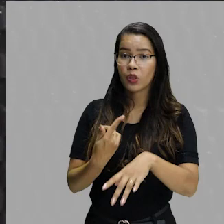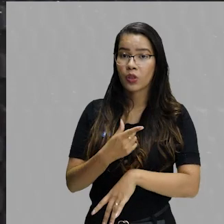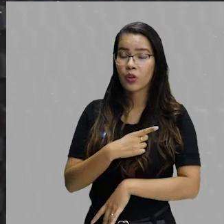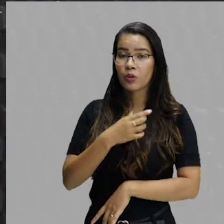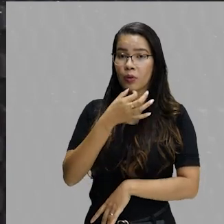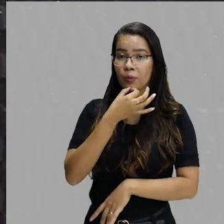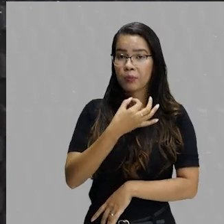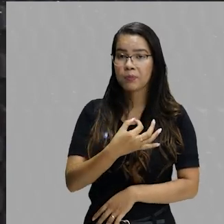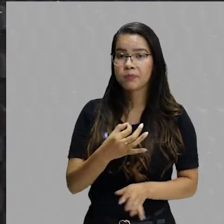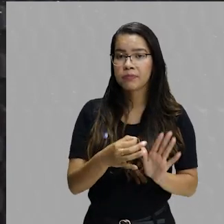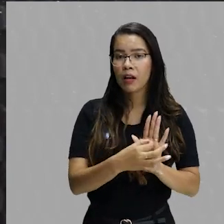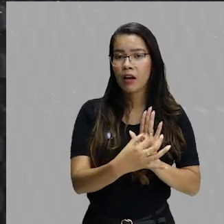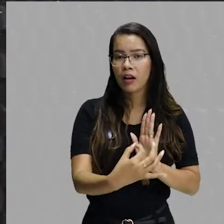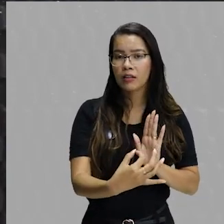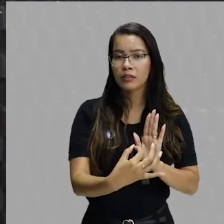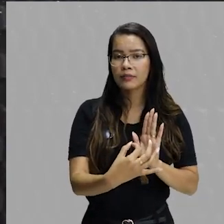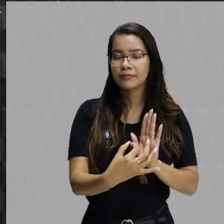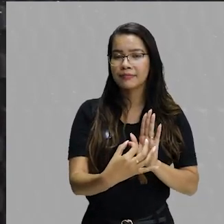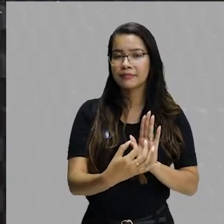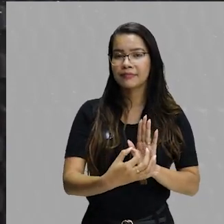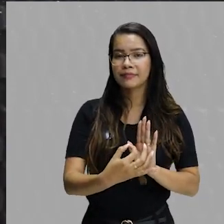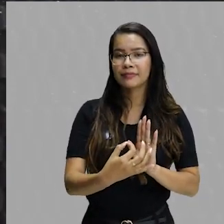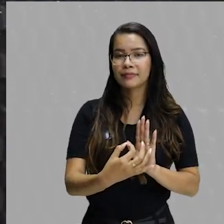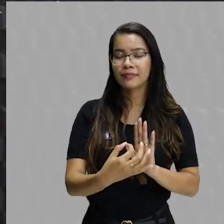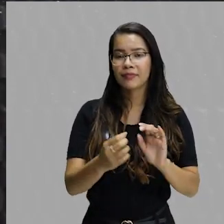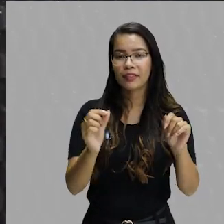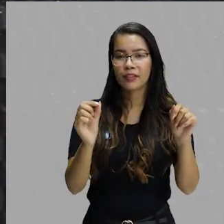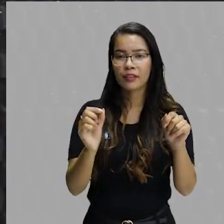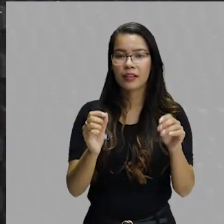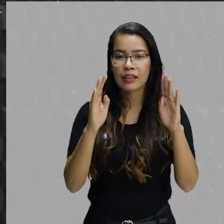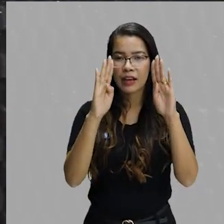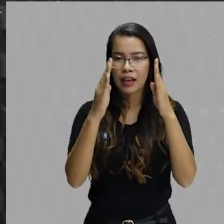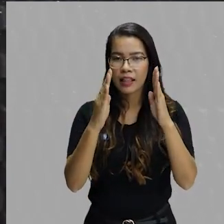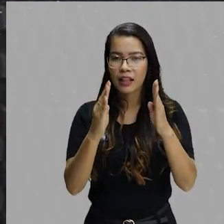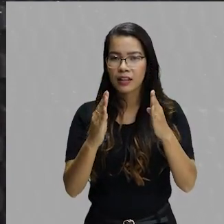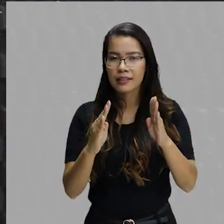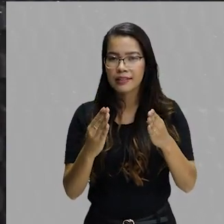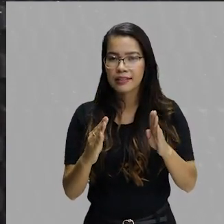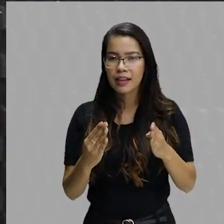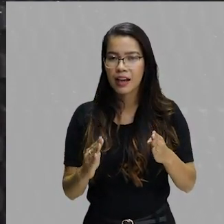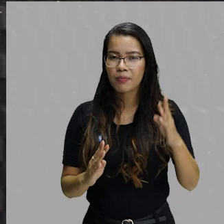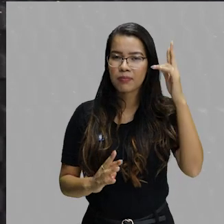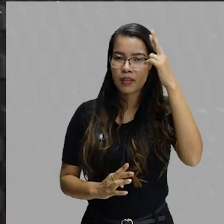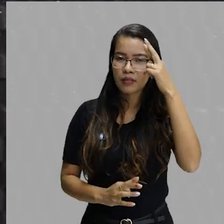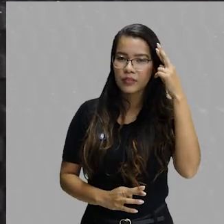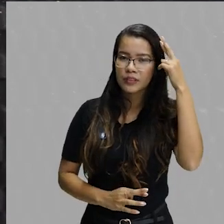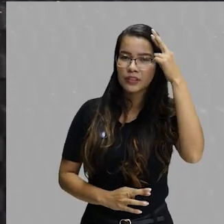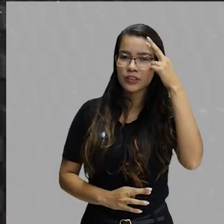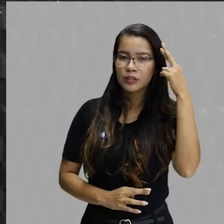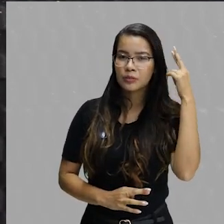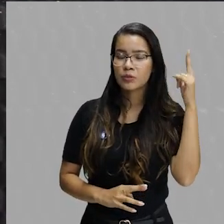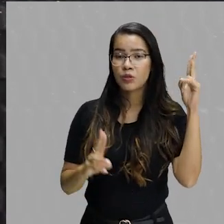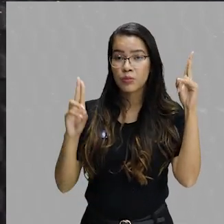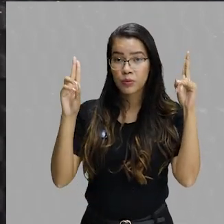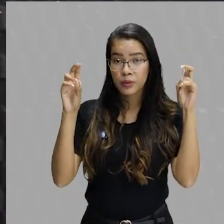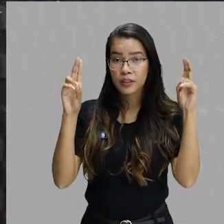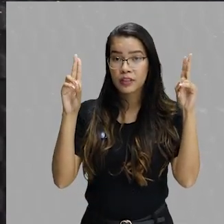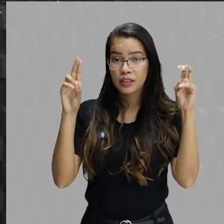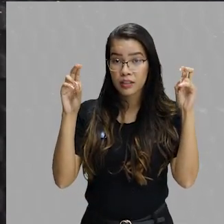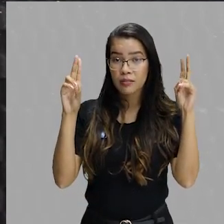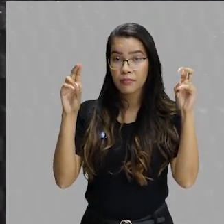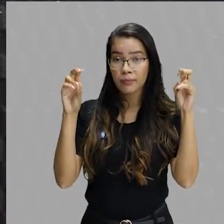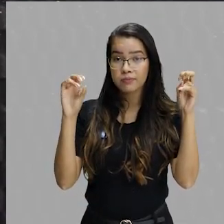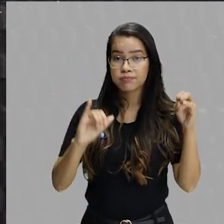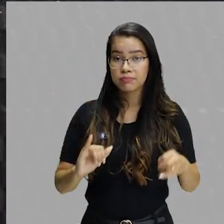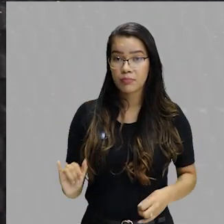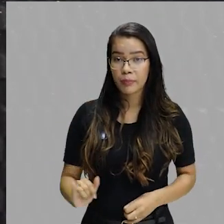comentar com vocês, fazer algumas reflexões sobre um dos temas bem presentes,